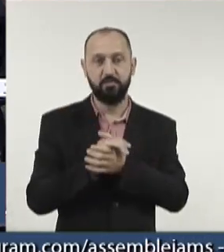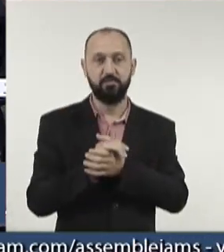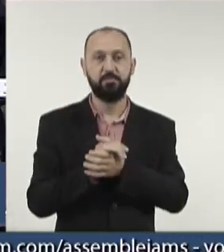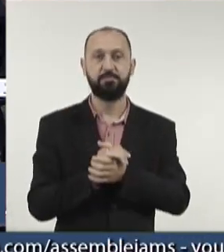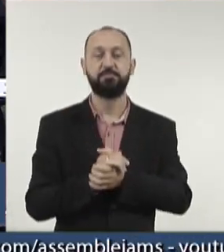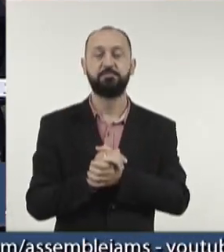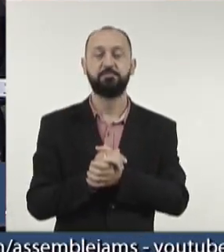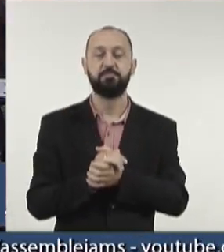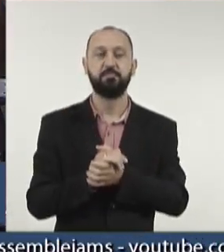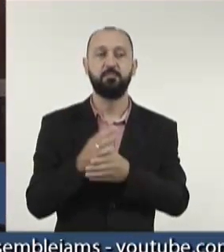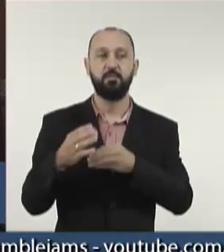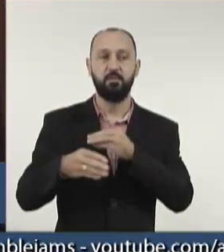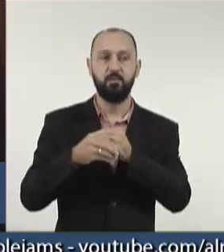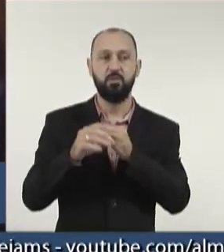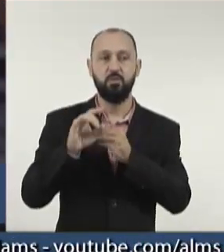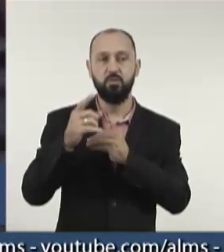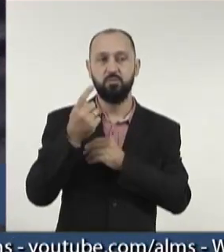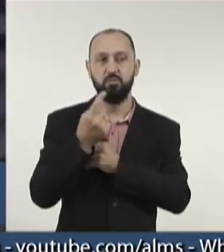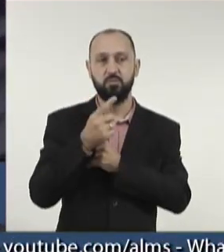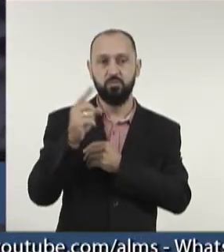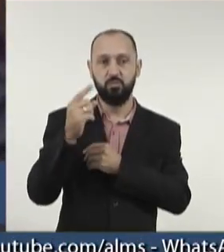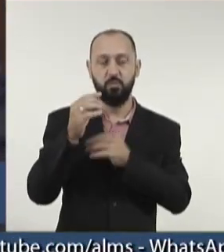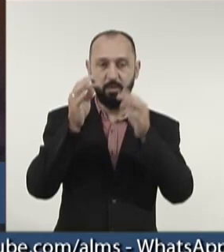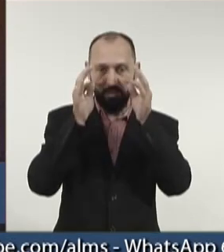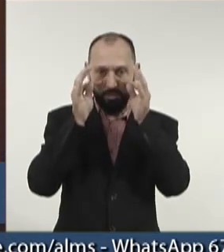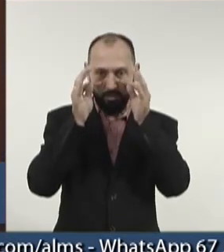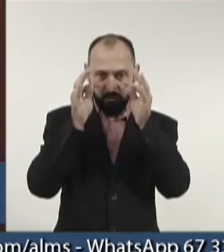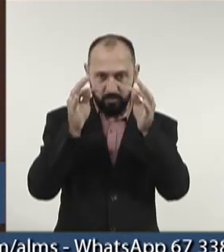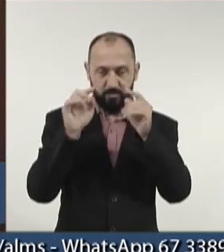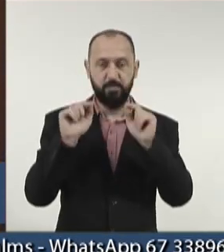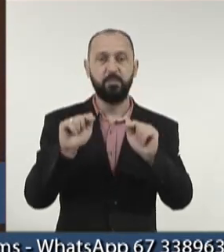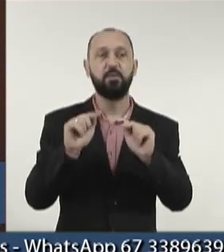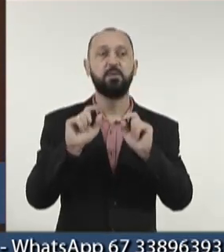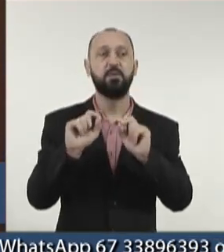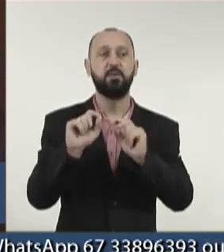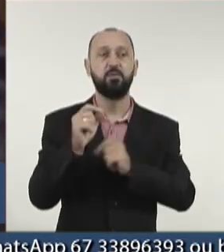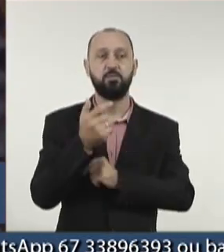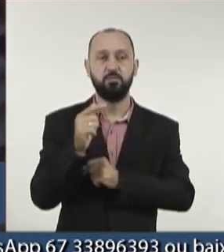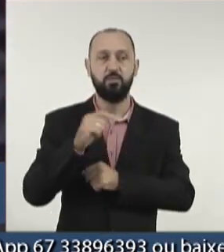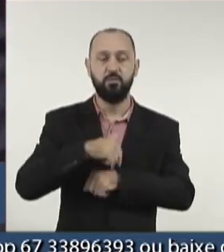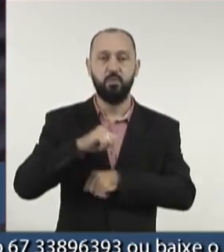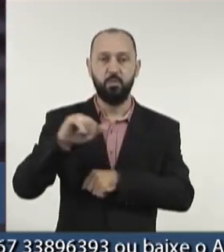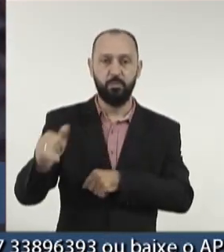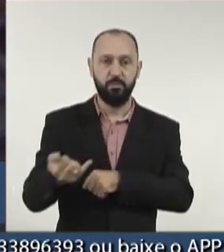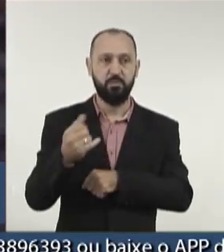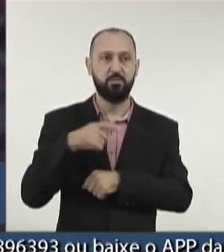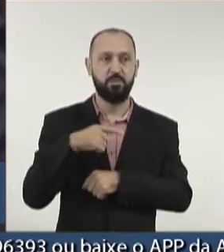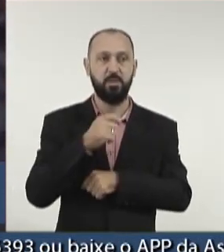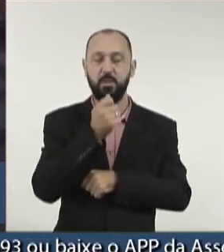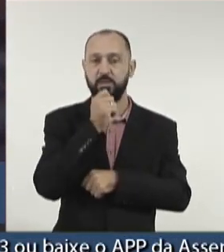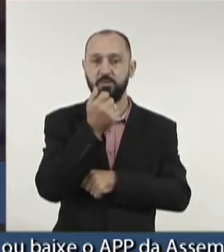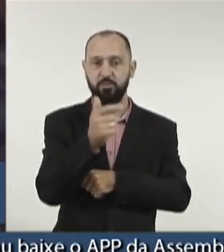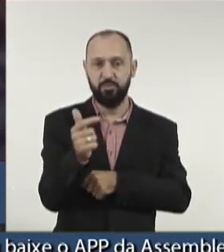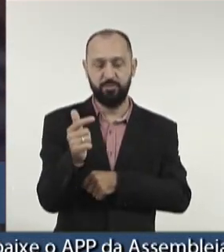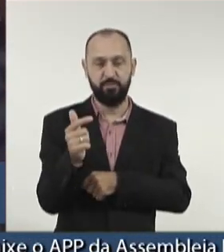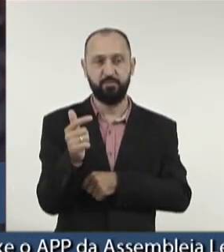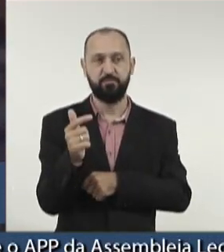parte. Eu gostaria aqui de fazer um testemunho a Vossa Excelência, que eu não tive a oportunidade de fazer ainda